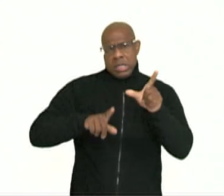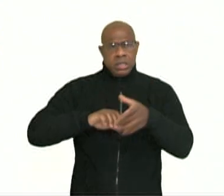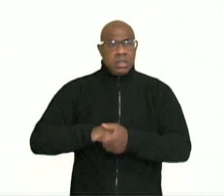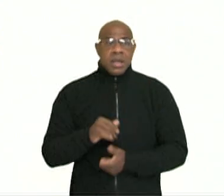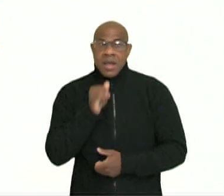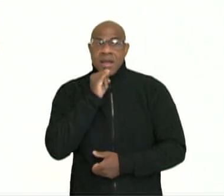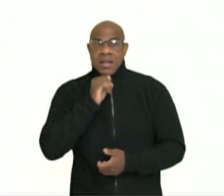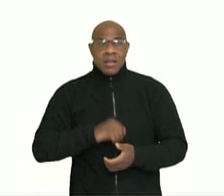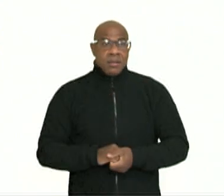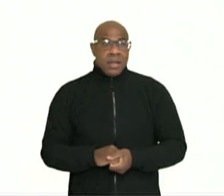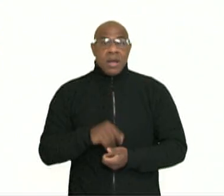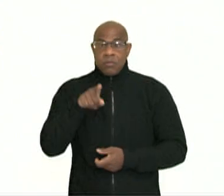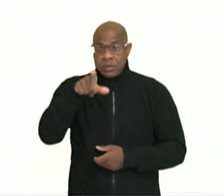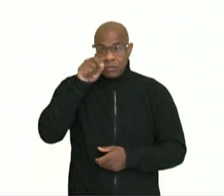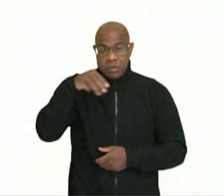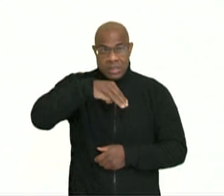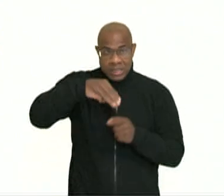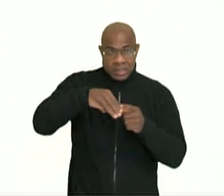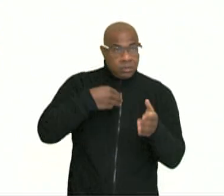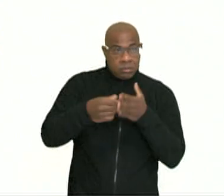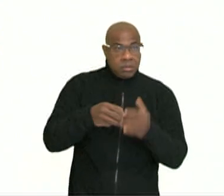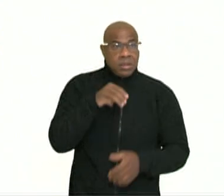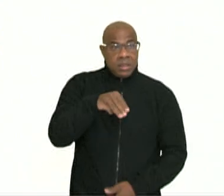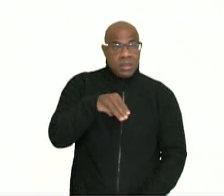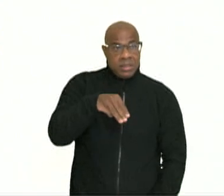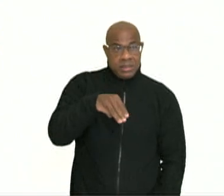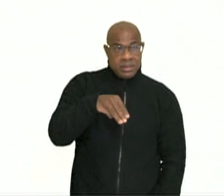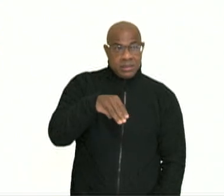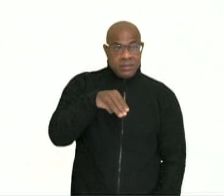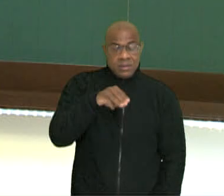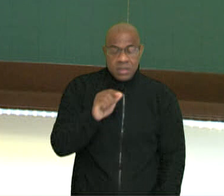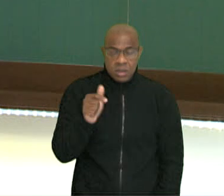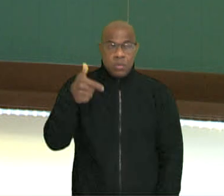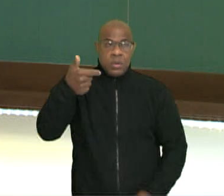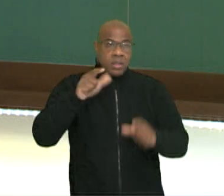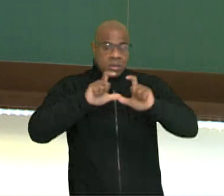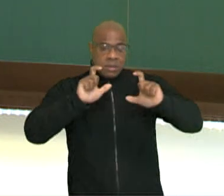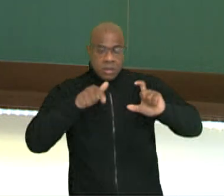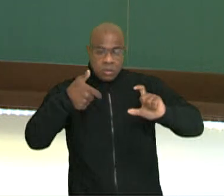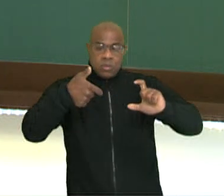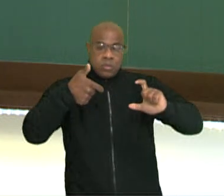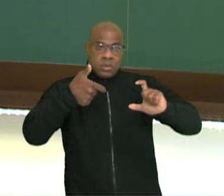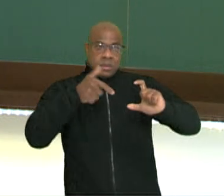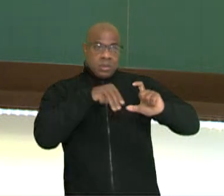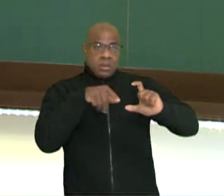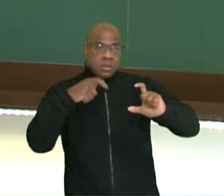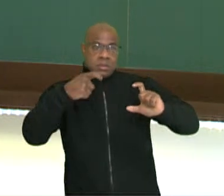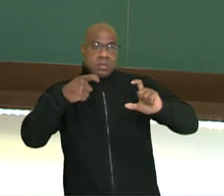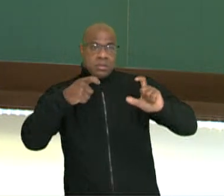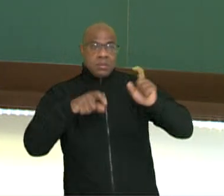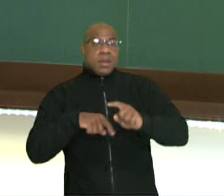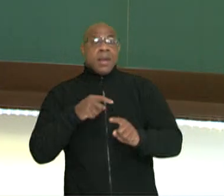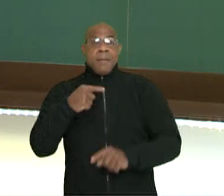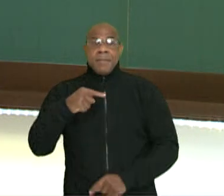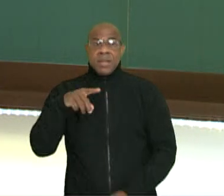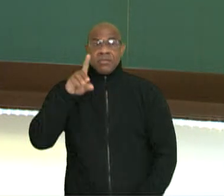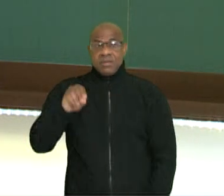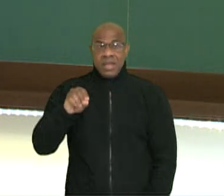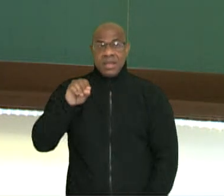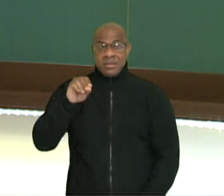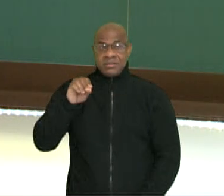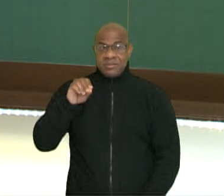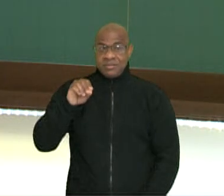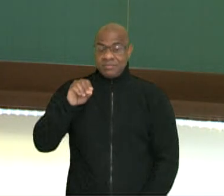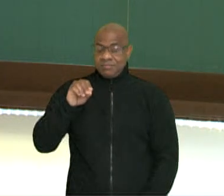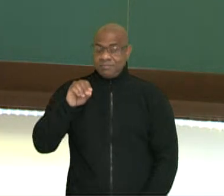ficar a letra que você escolheu ao quadrado por causa desse 2, tá bom? Menos 10 vezes o m, porque é